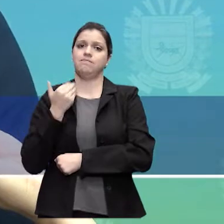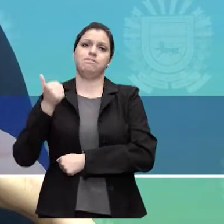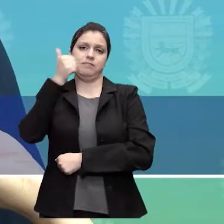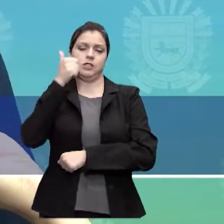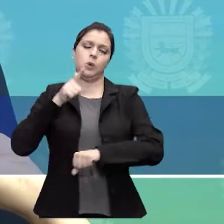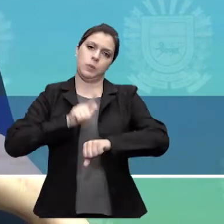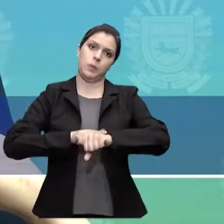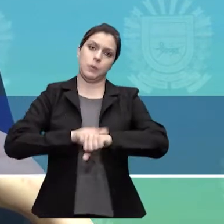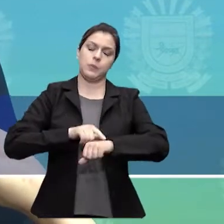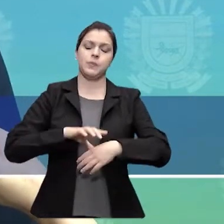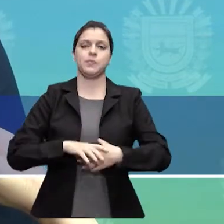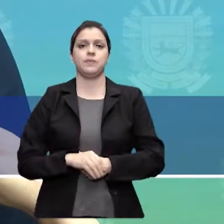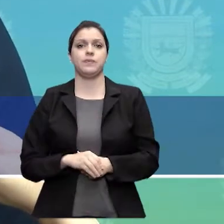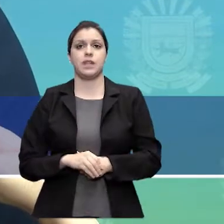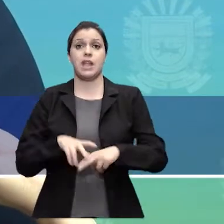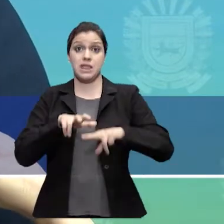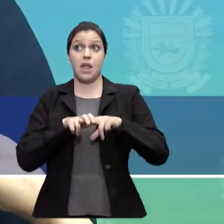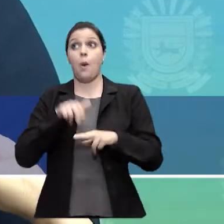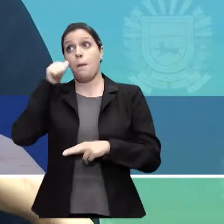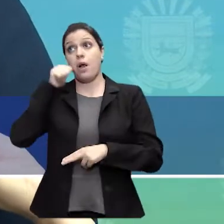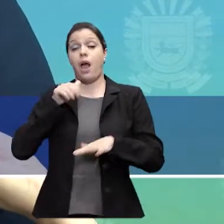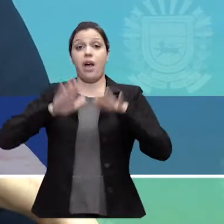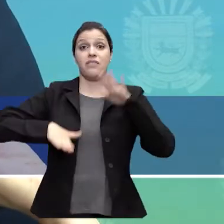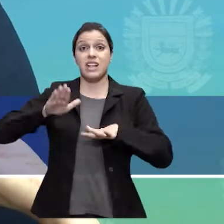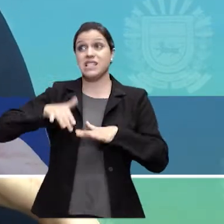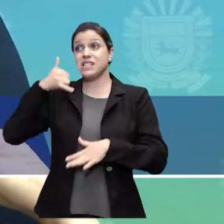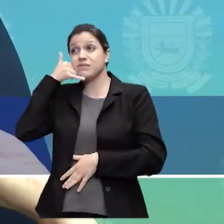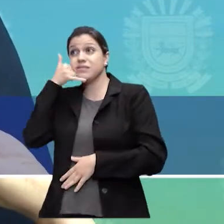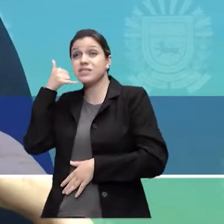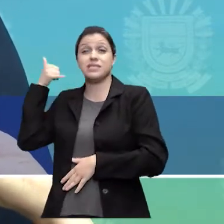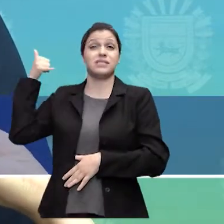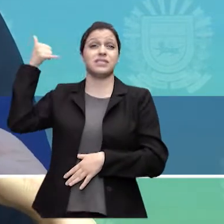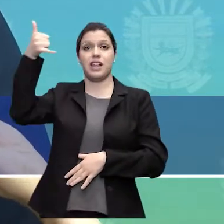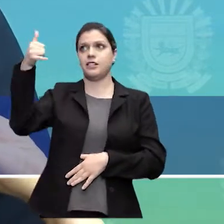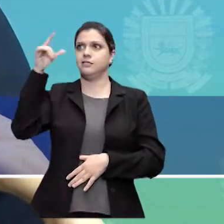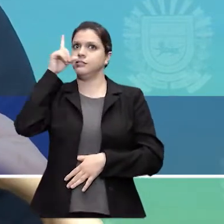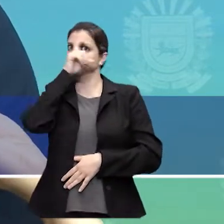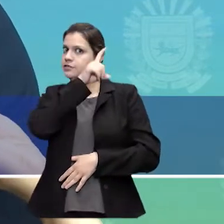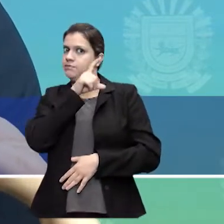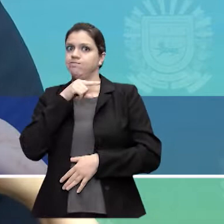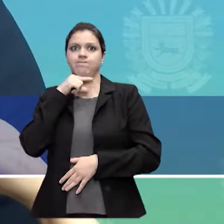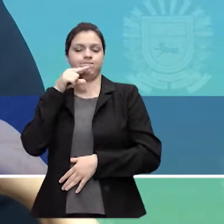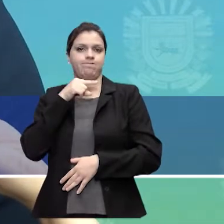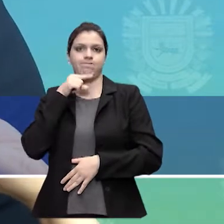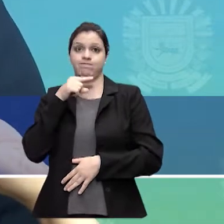menos a proteção mais efetiva naquele momento. Então, ela, às vezes,